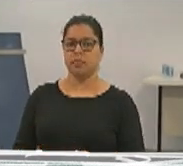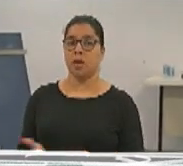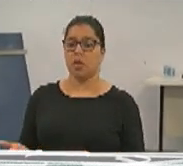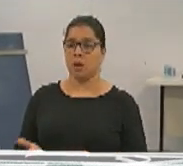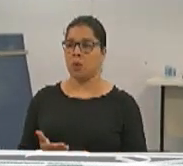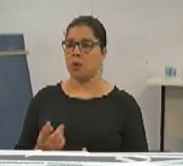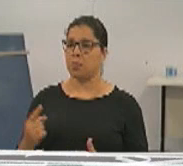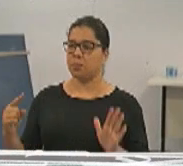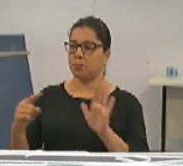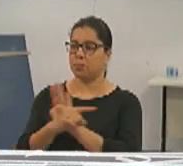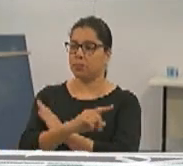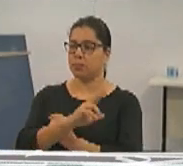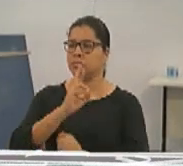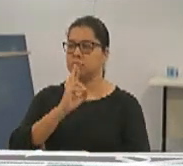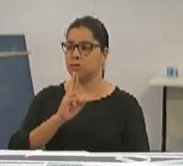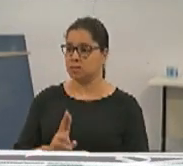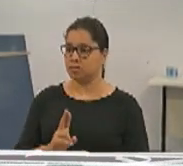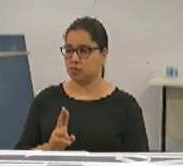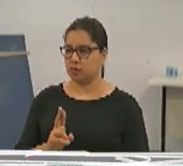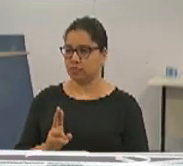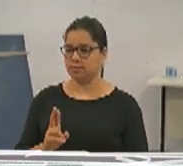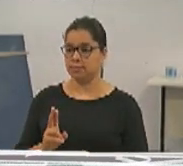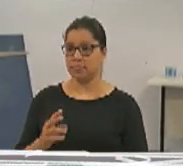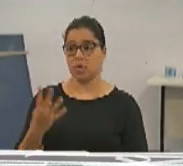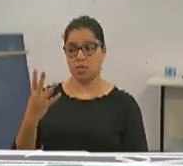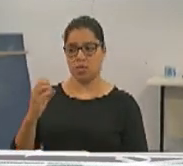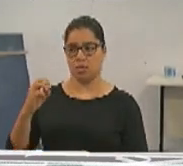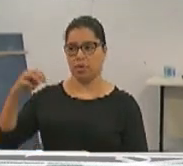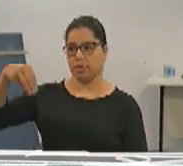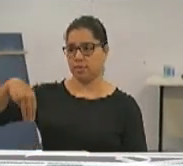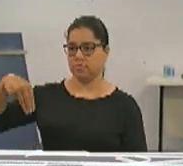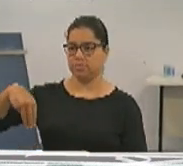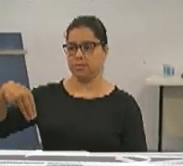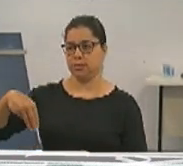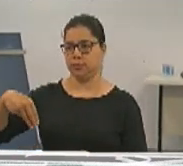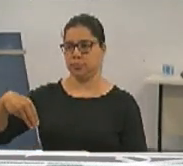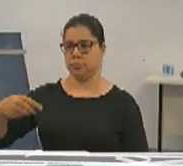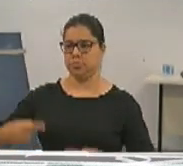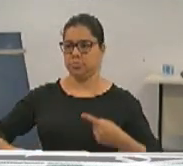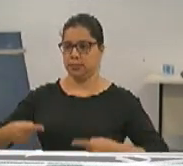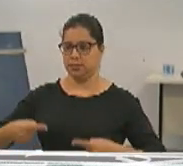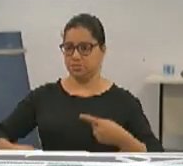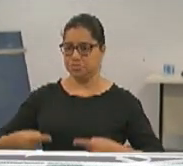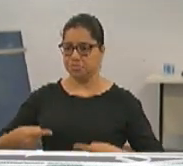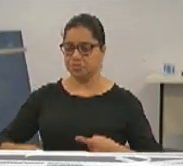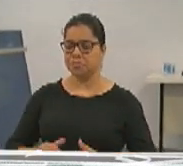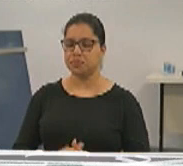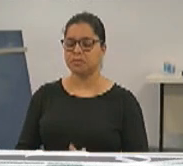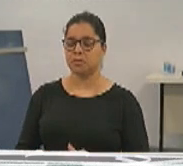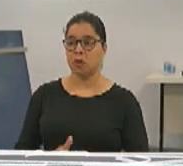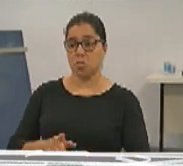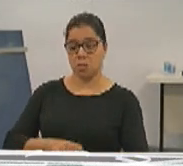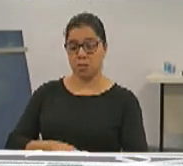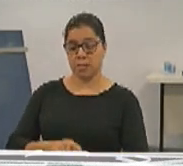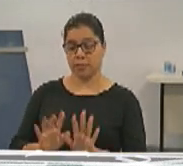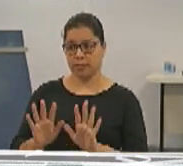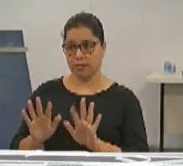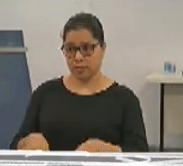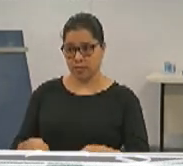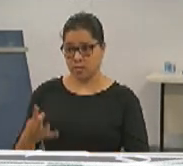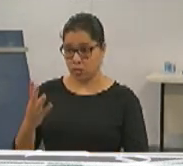com duração de 40 minutos. Faltando 15 minutos para o fim desse bloco, eu mesmo avisarei que é uma última